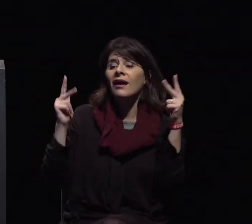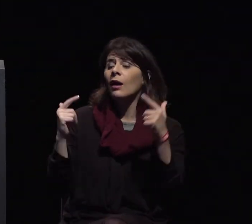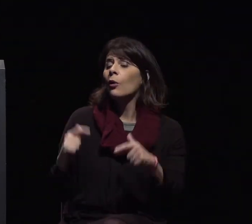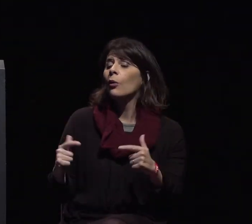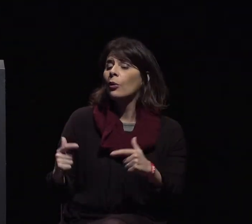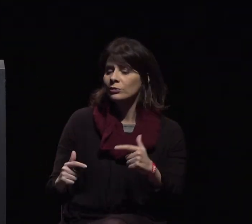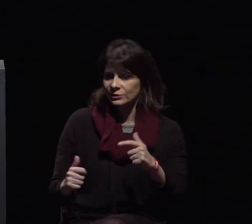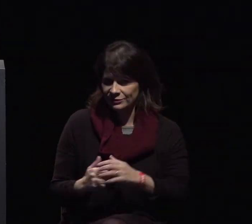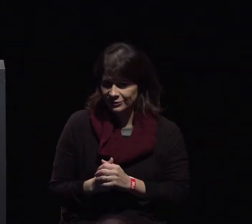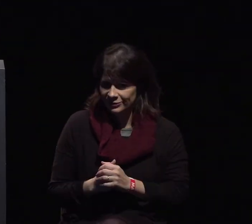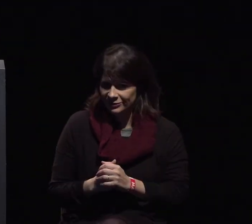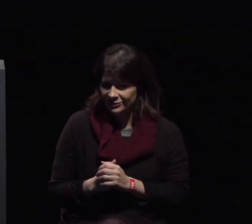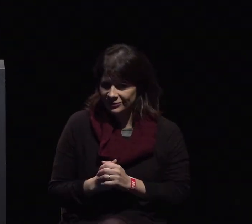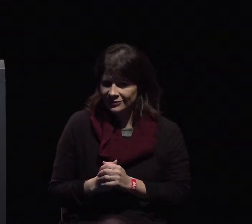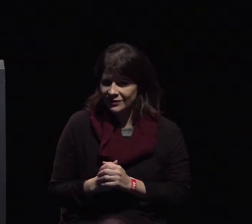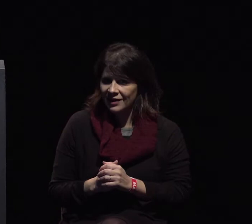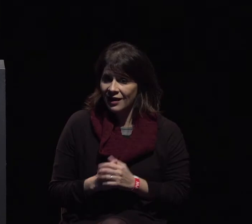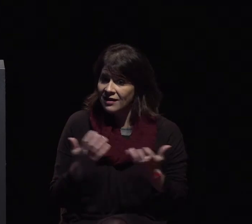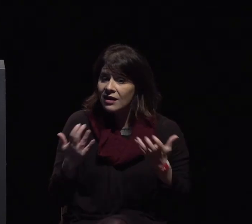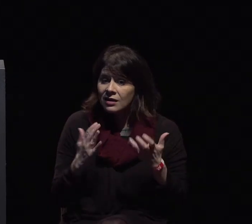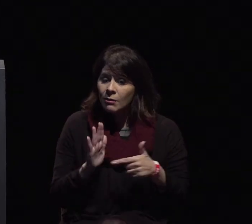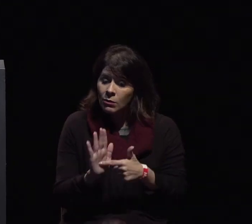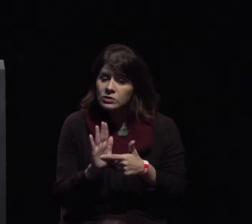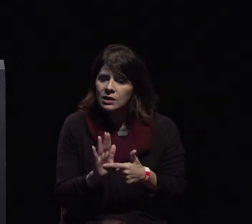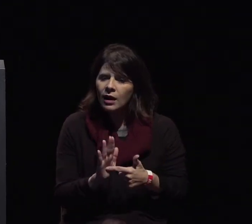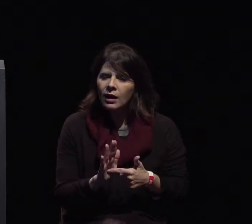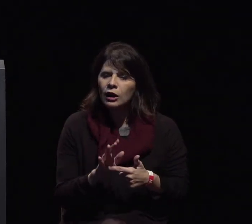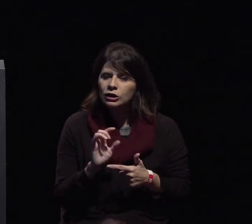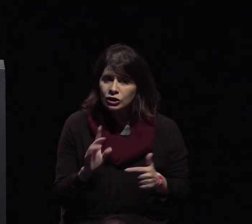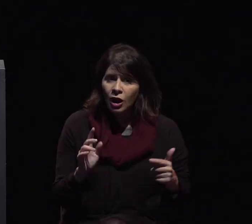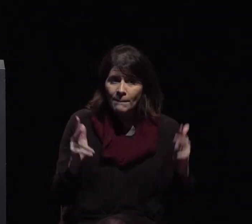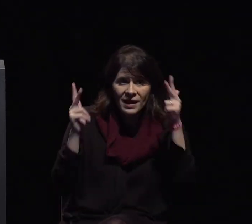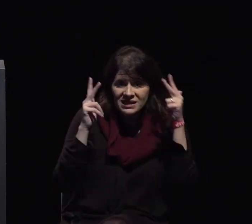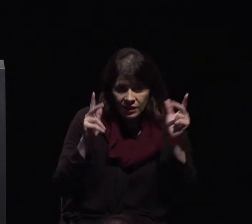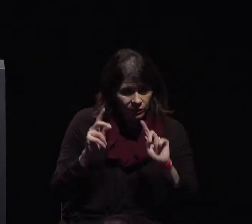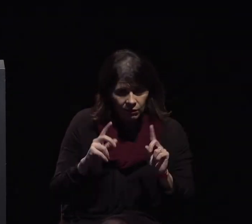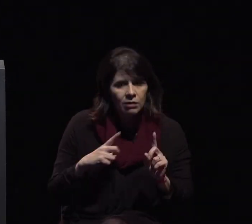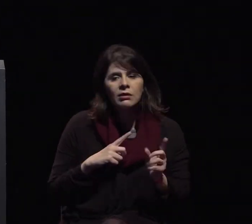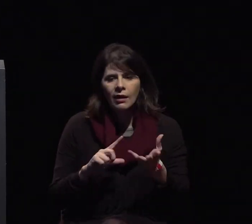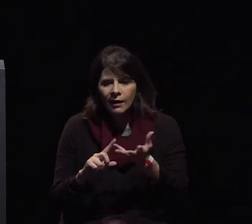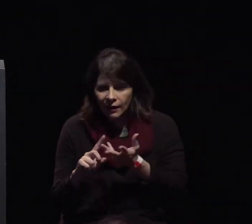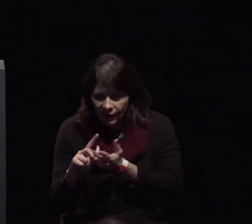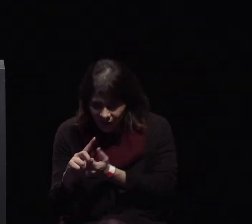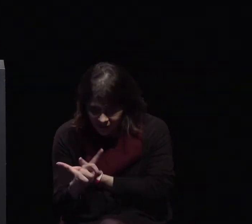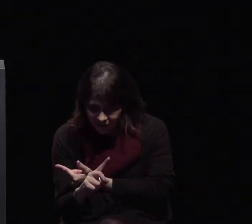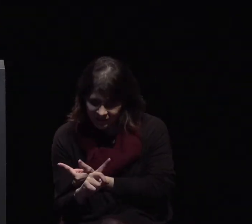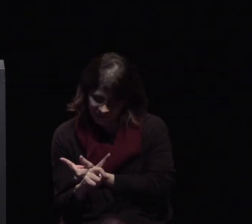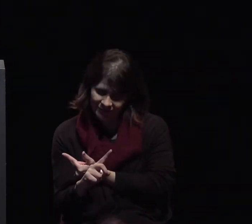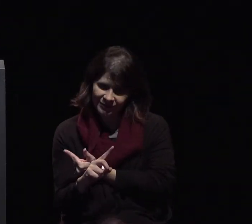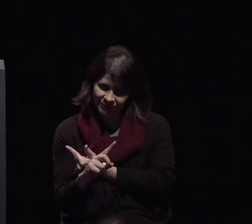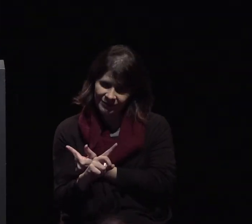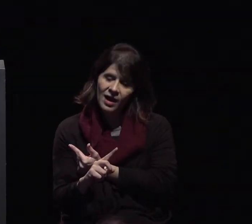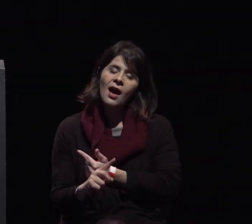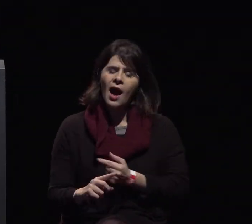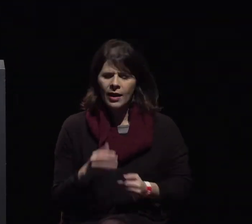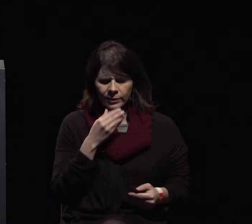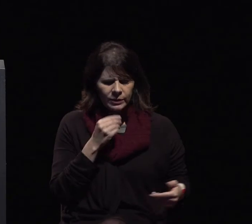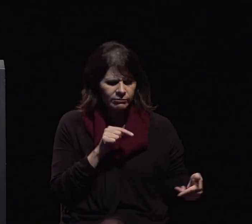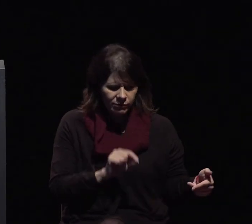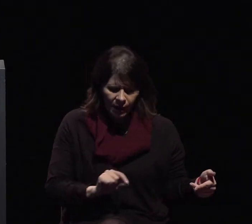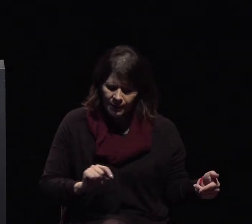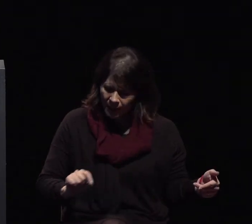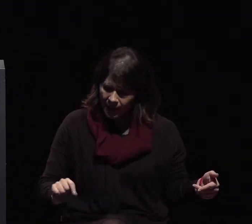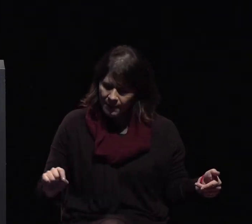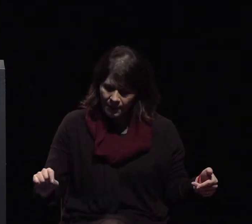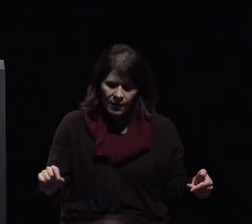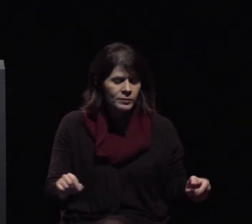e a gente queria revelar essas outras esferas, esse mapa diferente aí. E aí eles circulavam. E eu perguntava: o que é